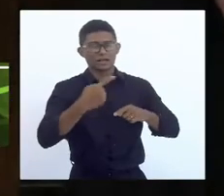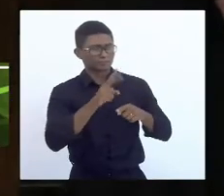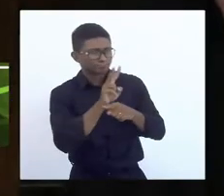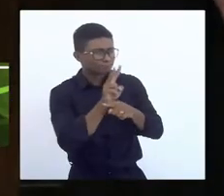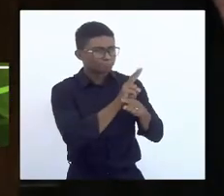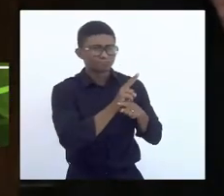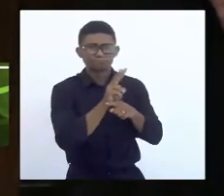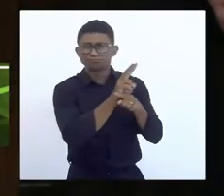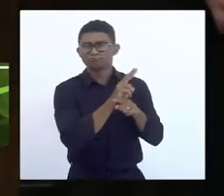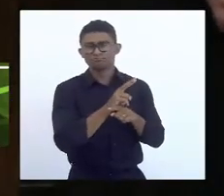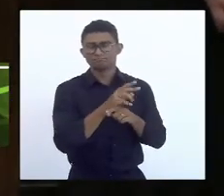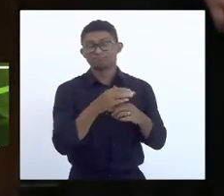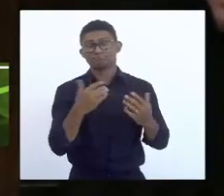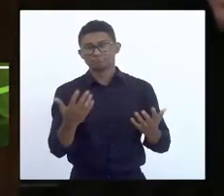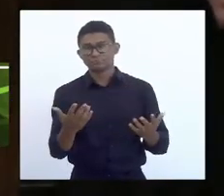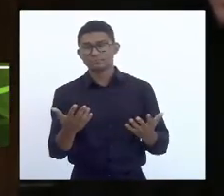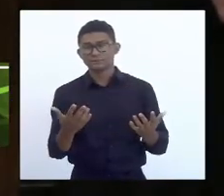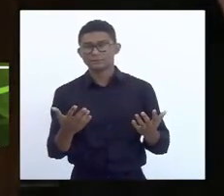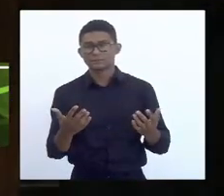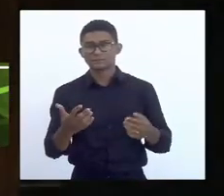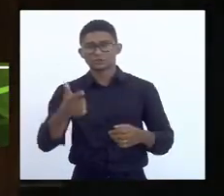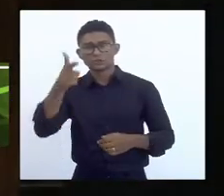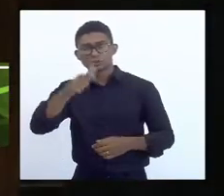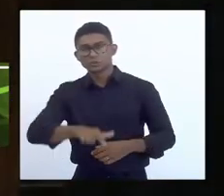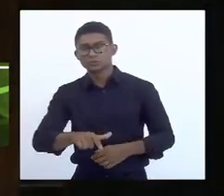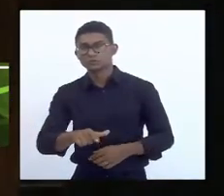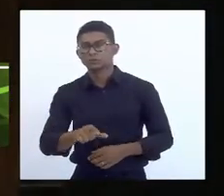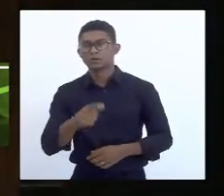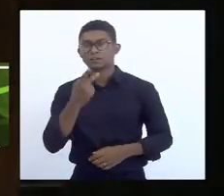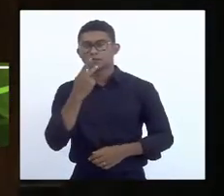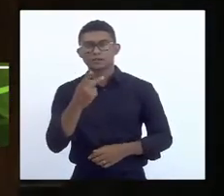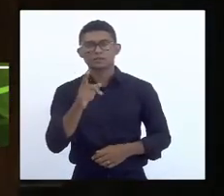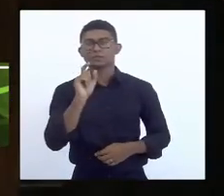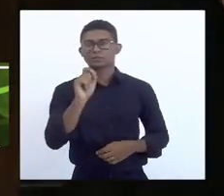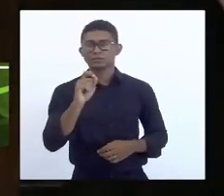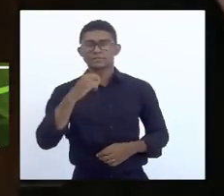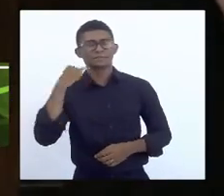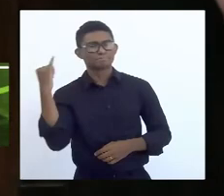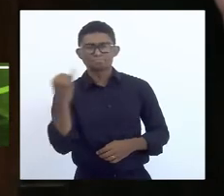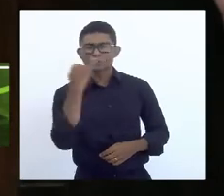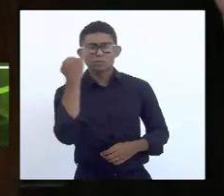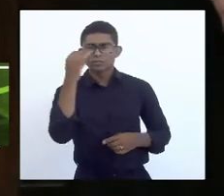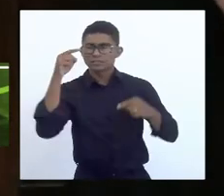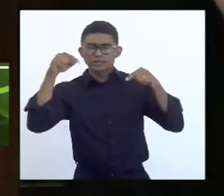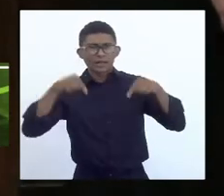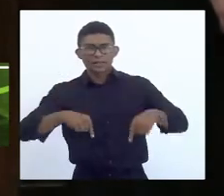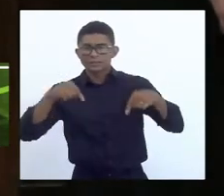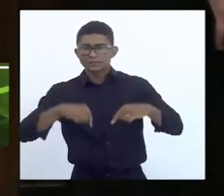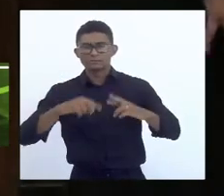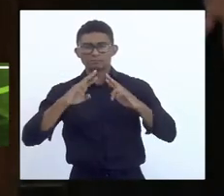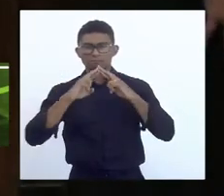que eu faço. E reafirmo mais uma vez a importância de espaços como esses e que podemos ser